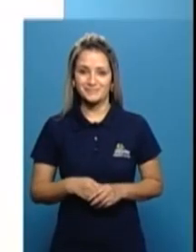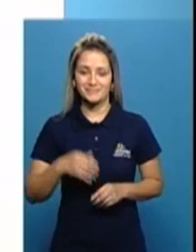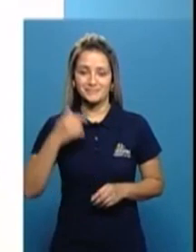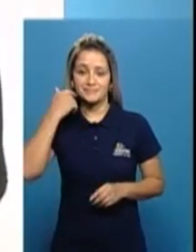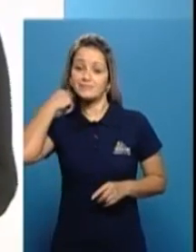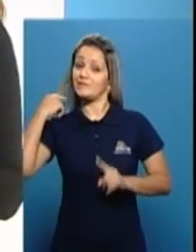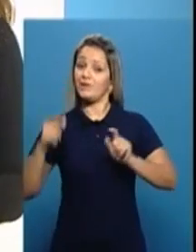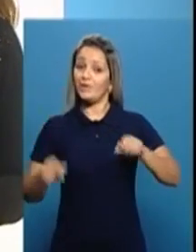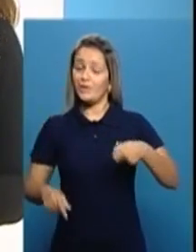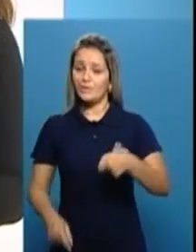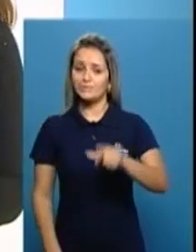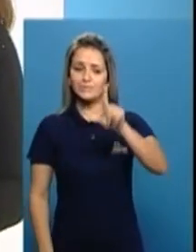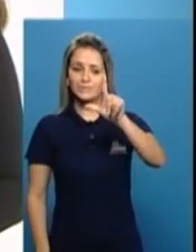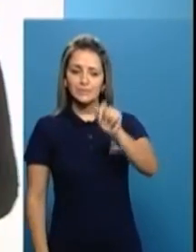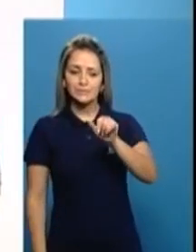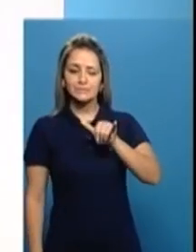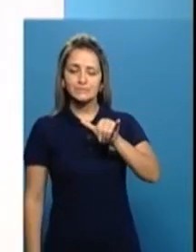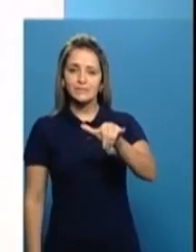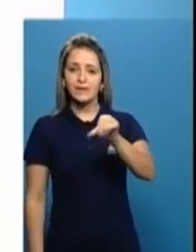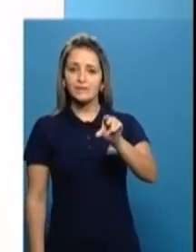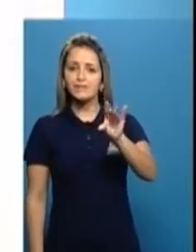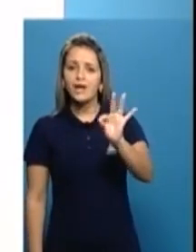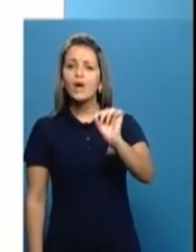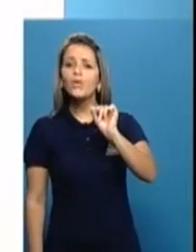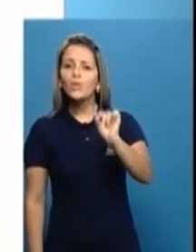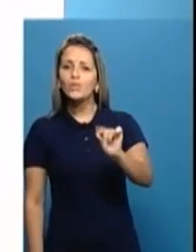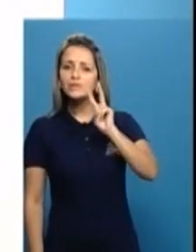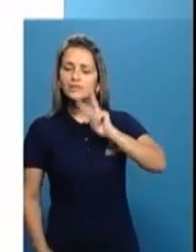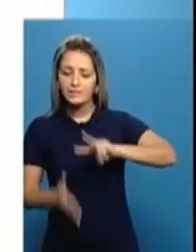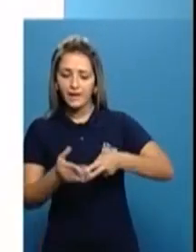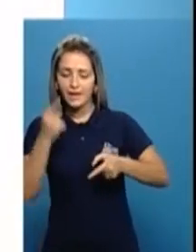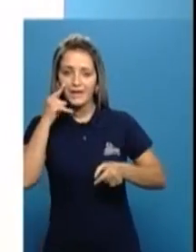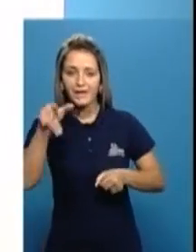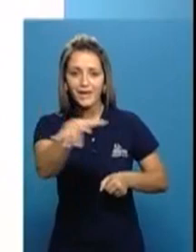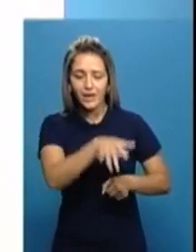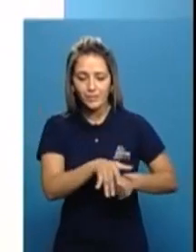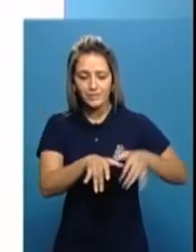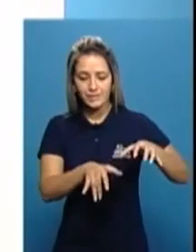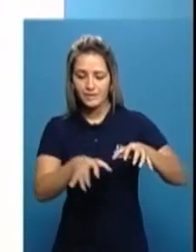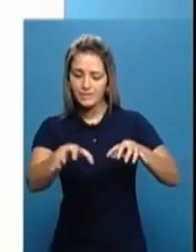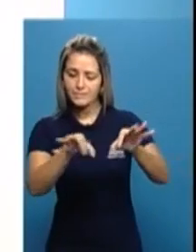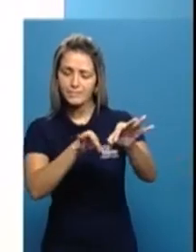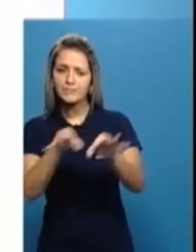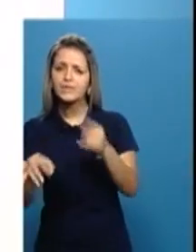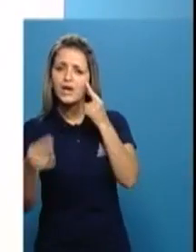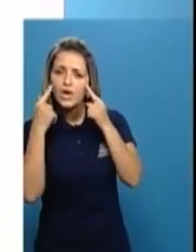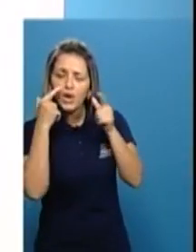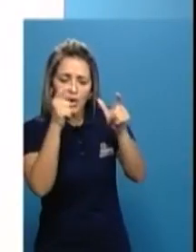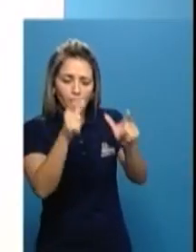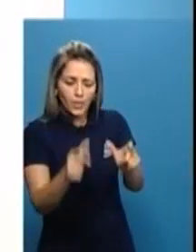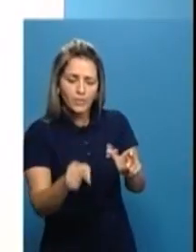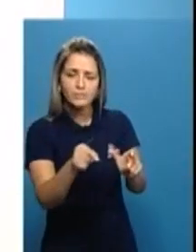O layout, ele tem um papel importante em uma empresa. É através dele que se vai decidir onde colocar todas